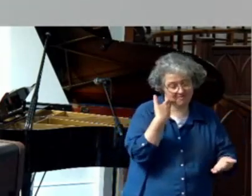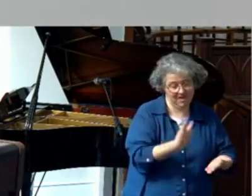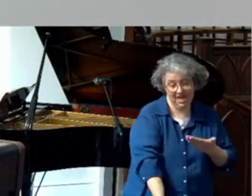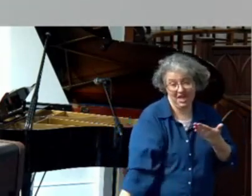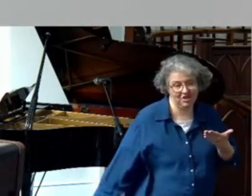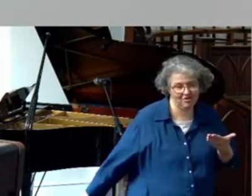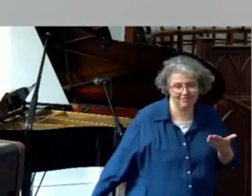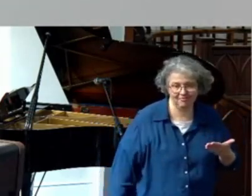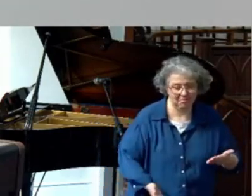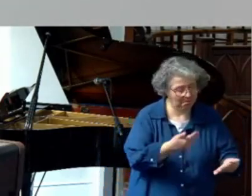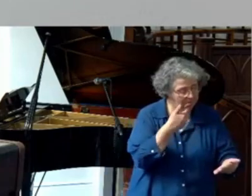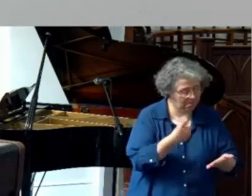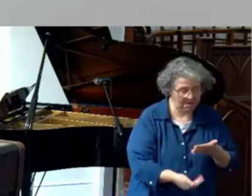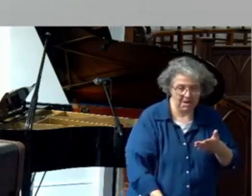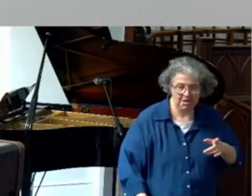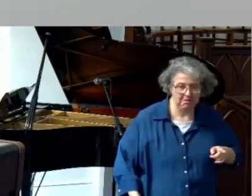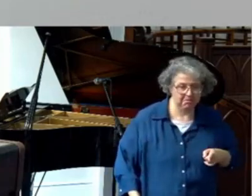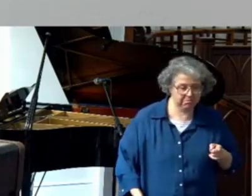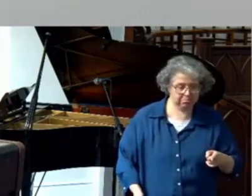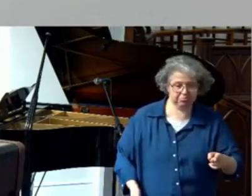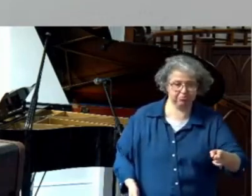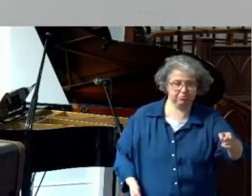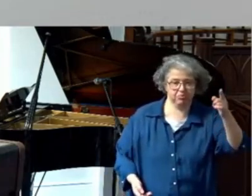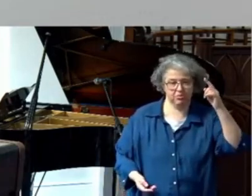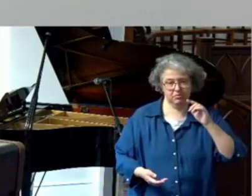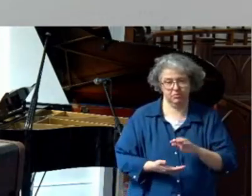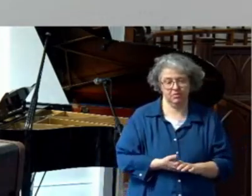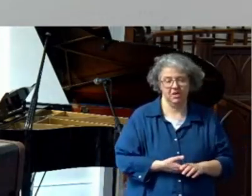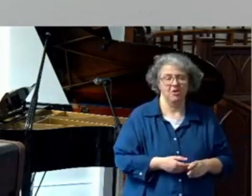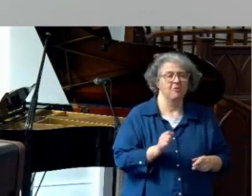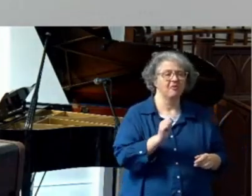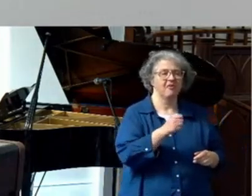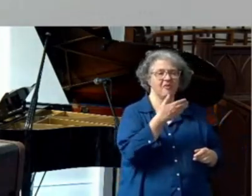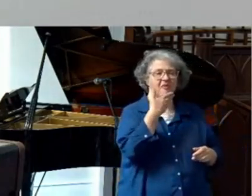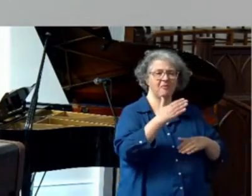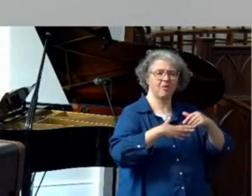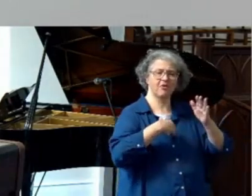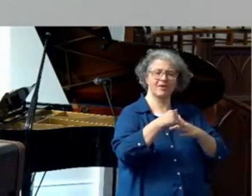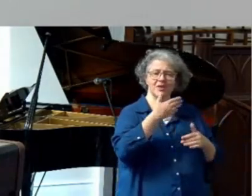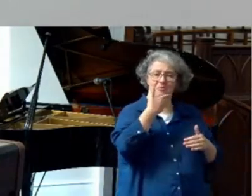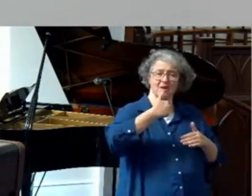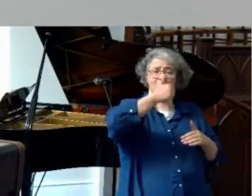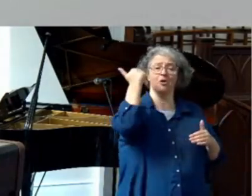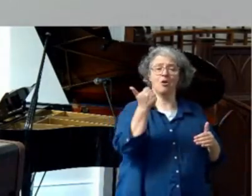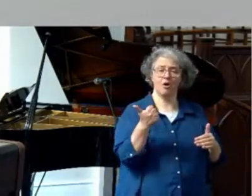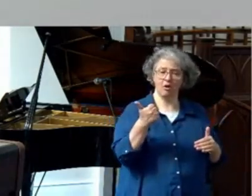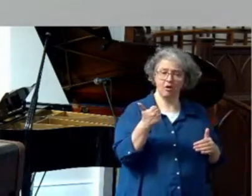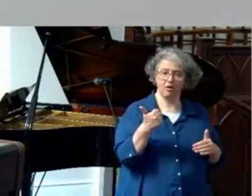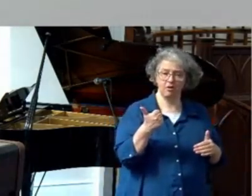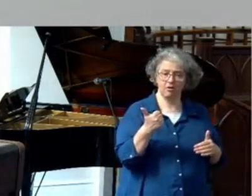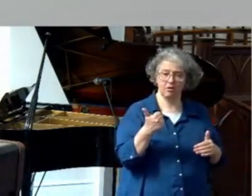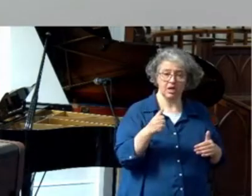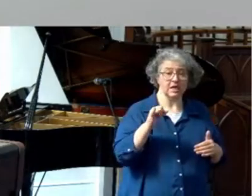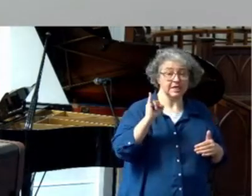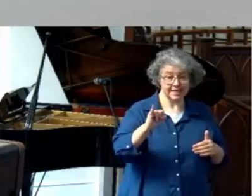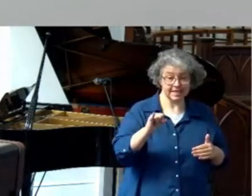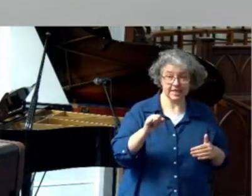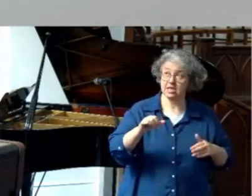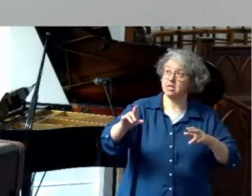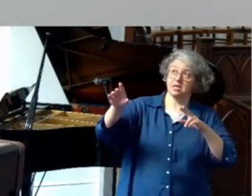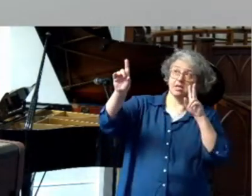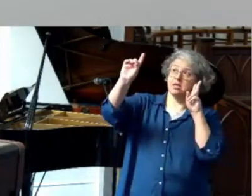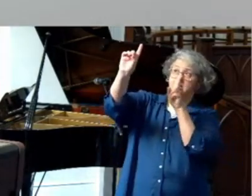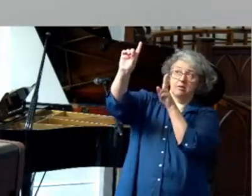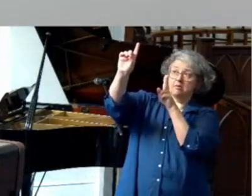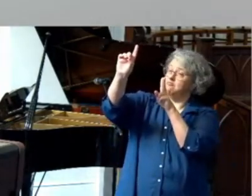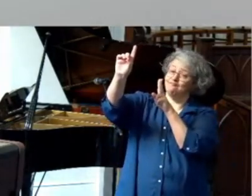Quem quiser fazer da sua vida o que quiser, fazer por melhor que seja, se o seu olho não estiver no autor e consumador